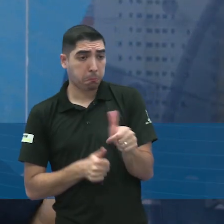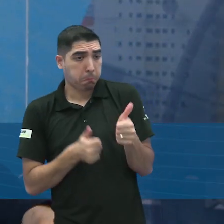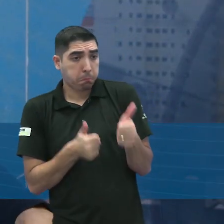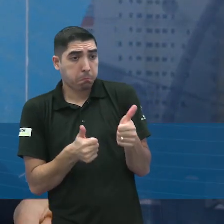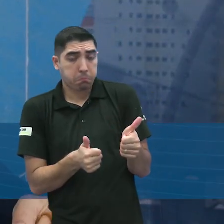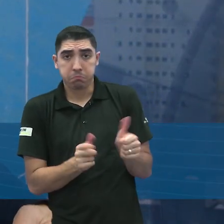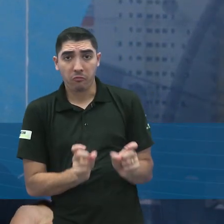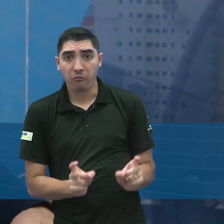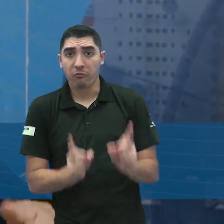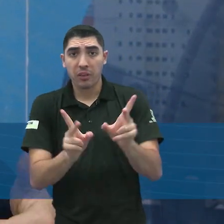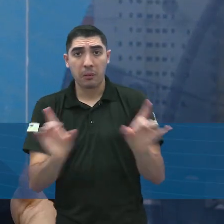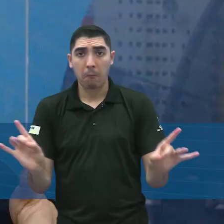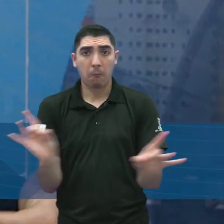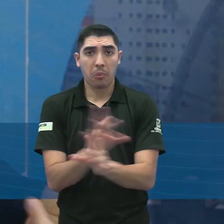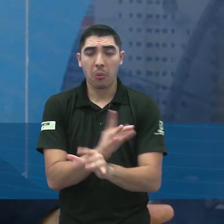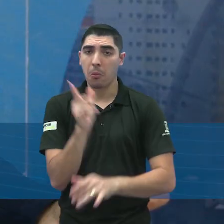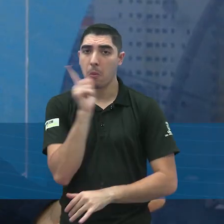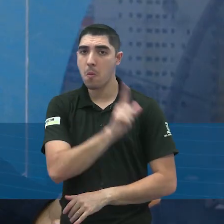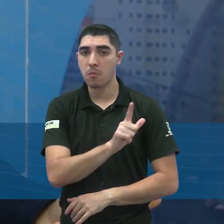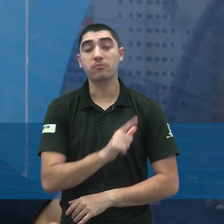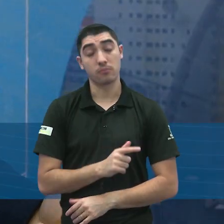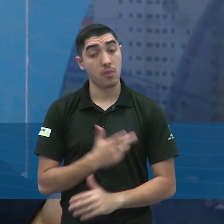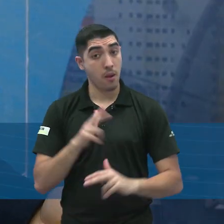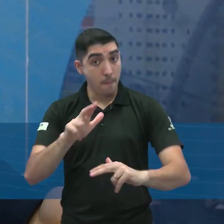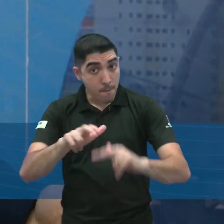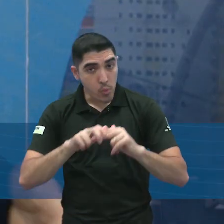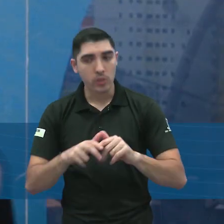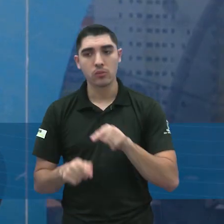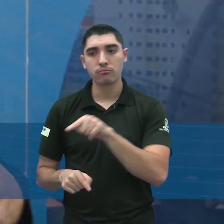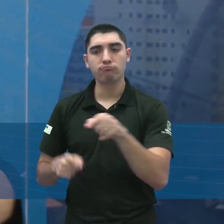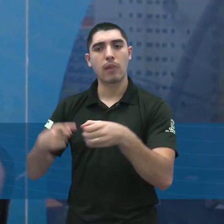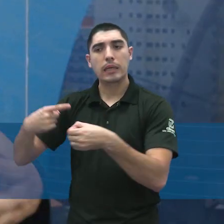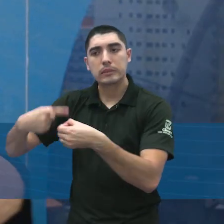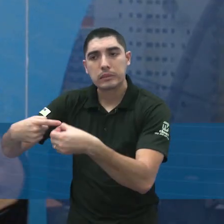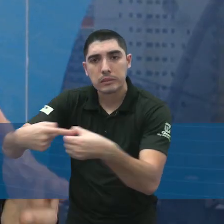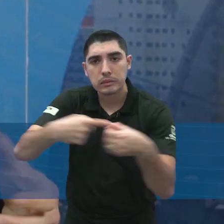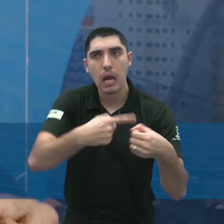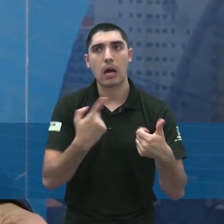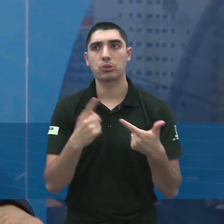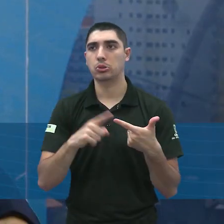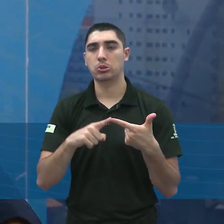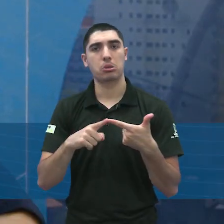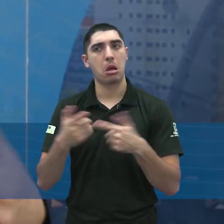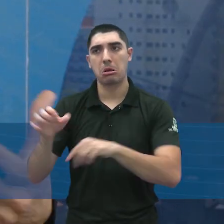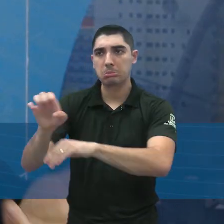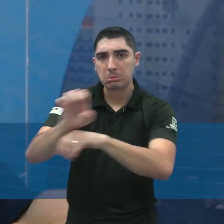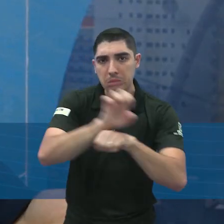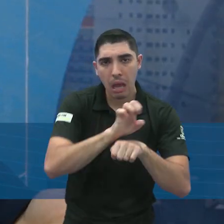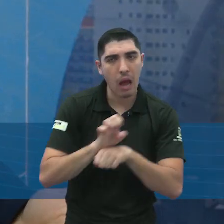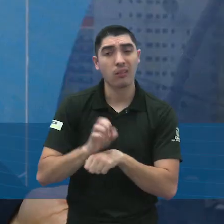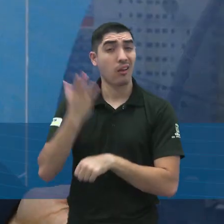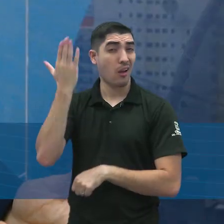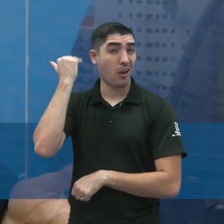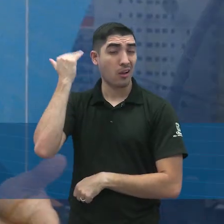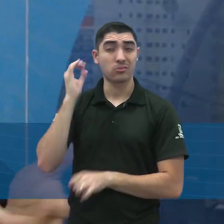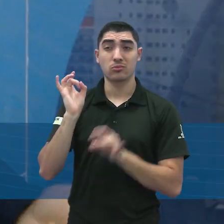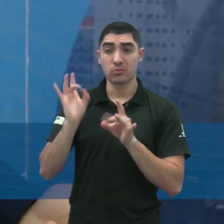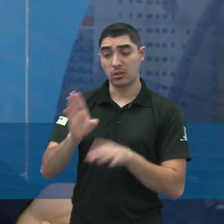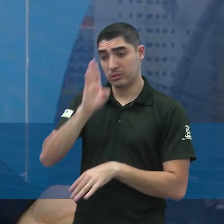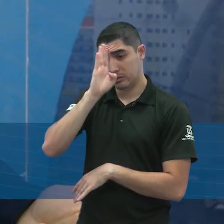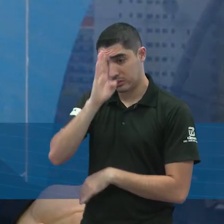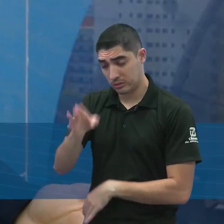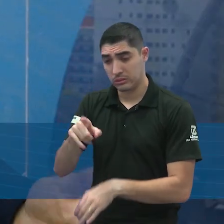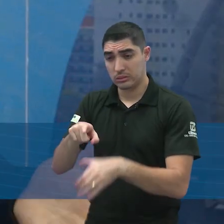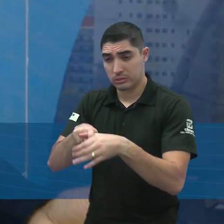né? Isso aí tem fazendo também com que cidades ou localidades onde dependiam muito que